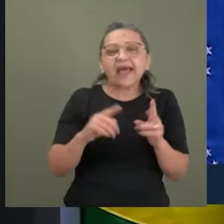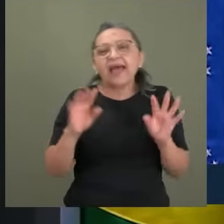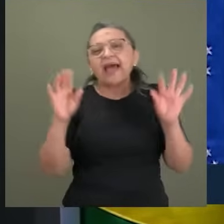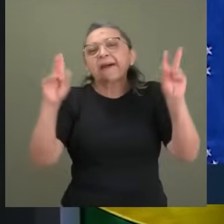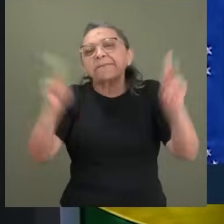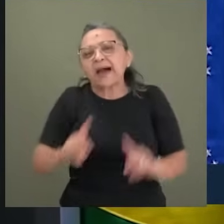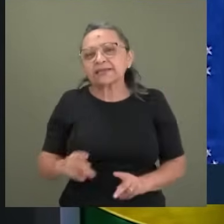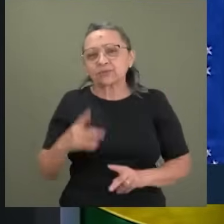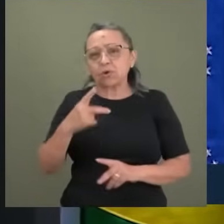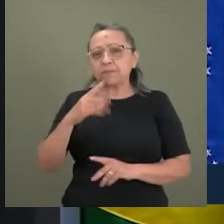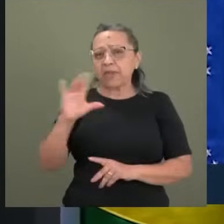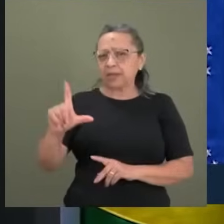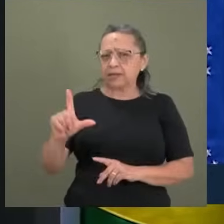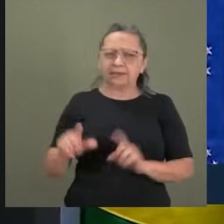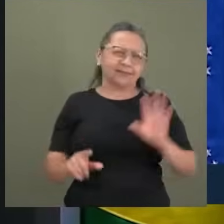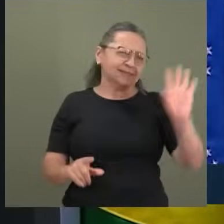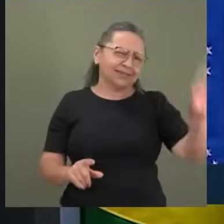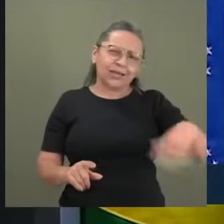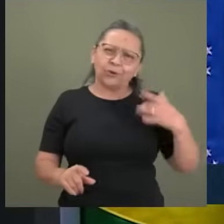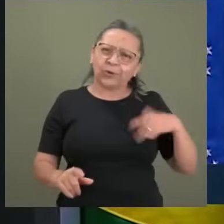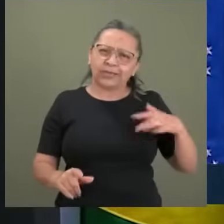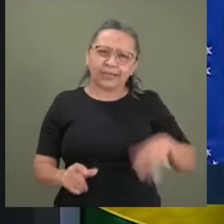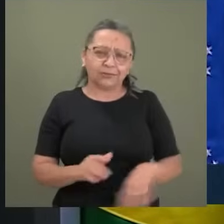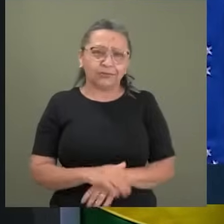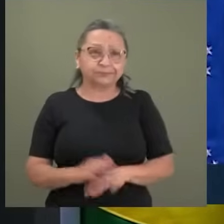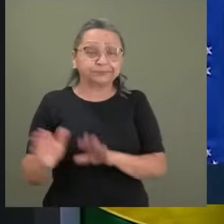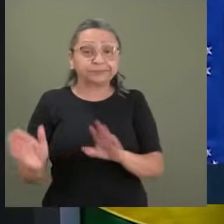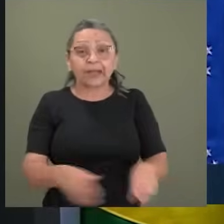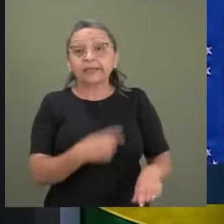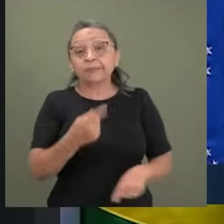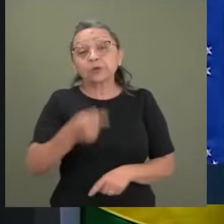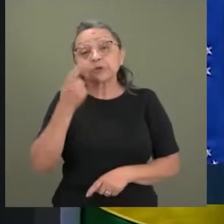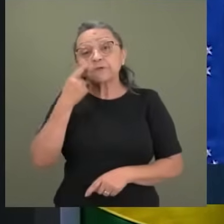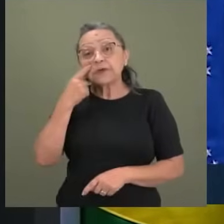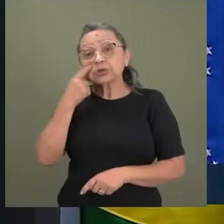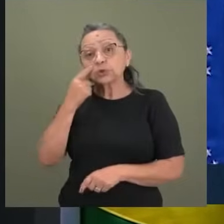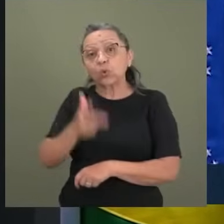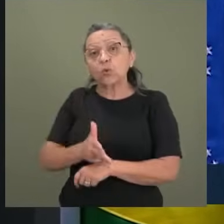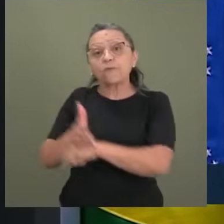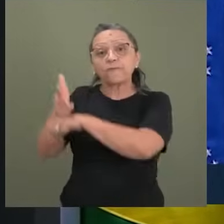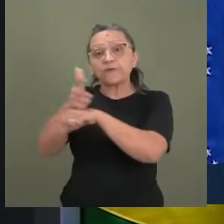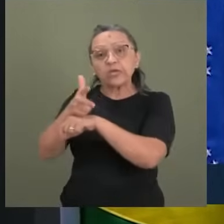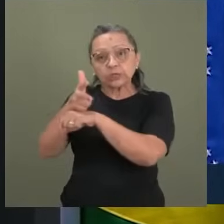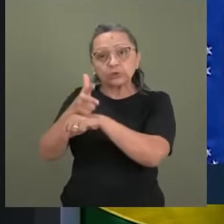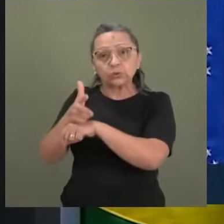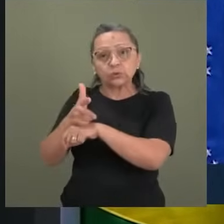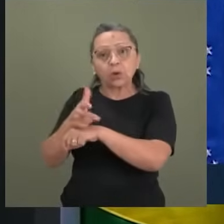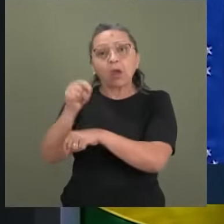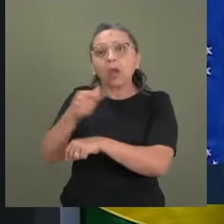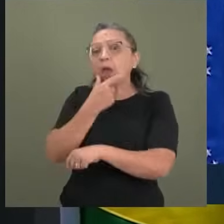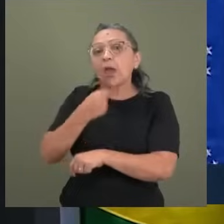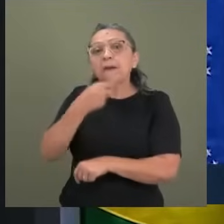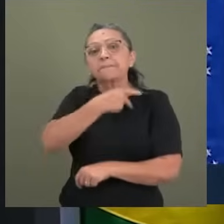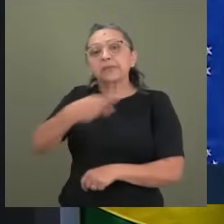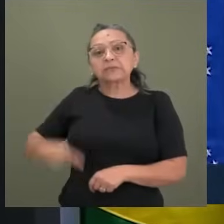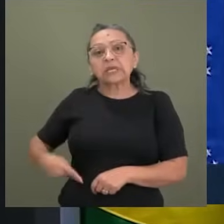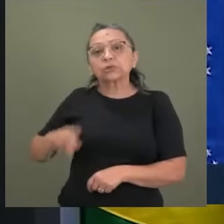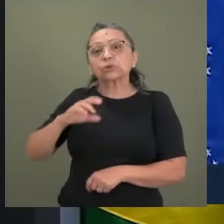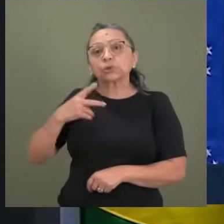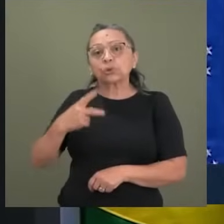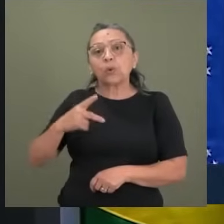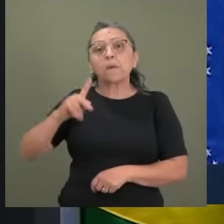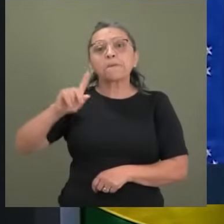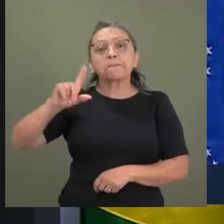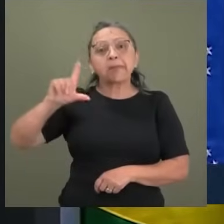ter em seguida veja um vídeo do presidente do partido liguei não consegui falar com ele dizendo que não há